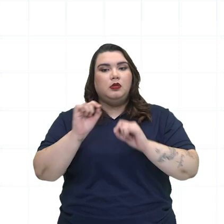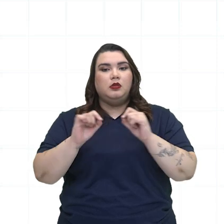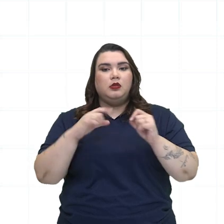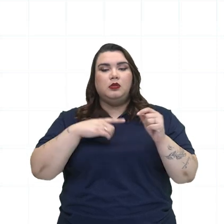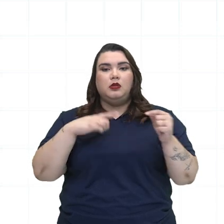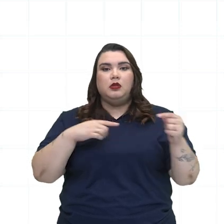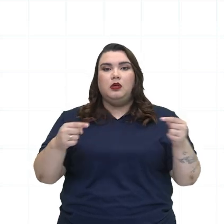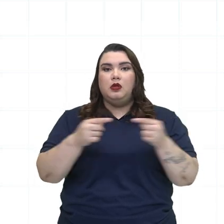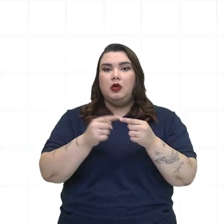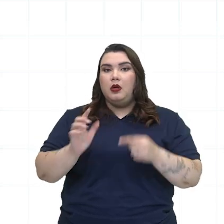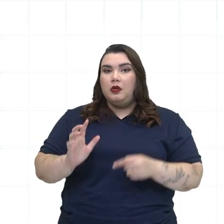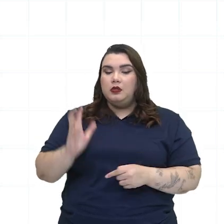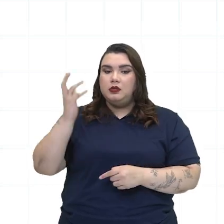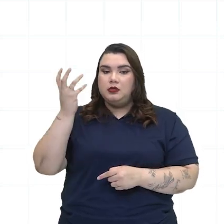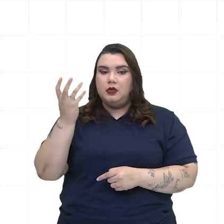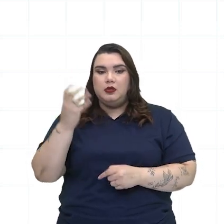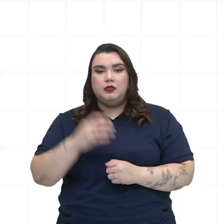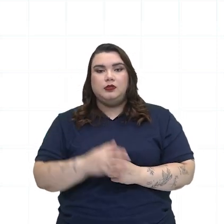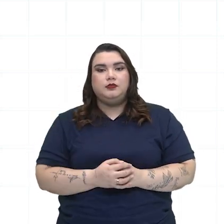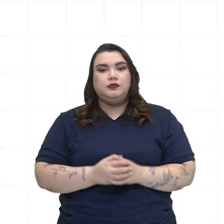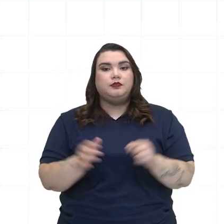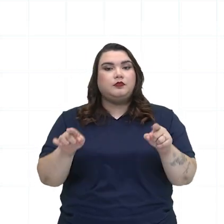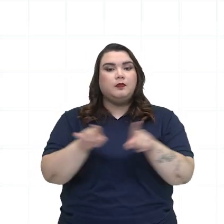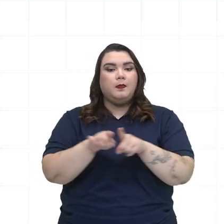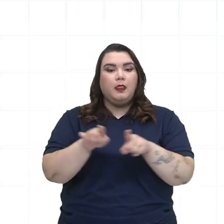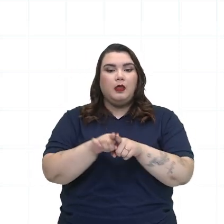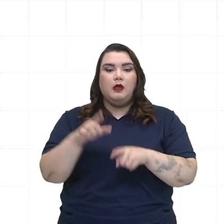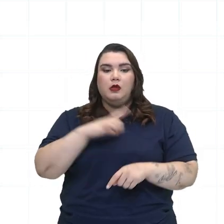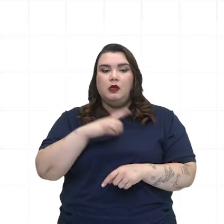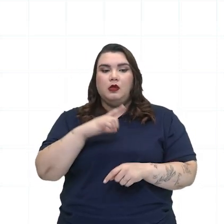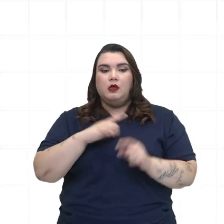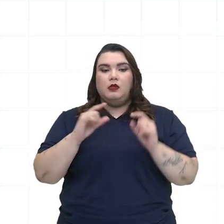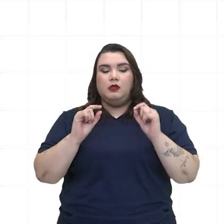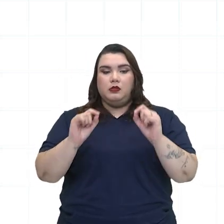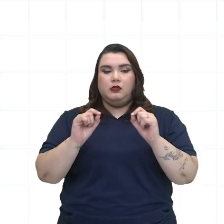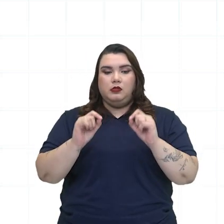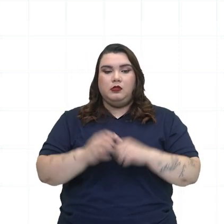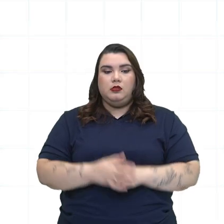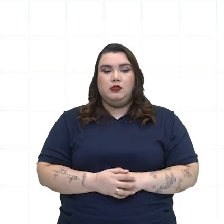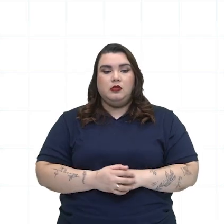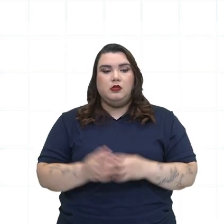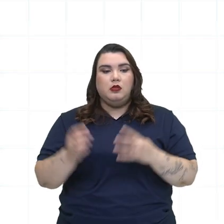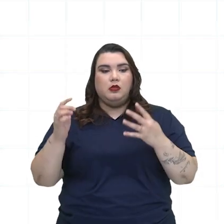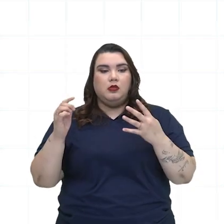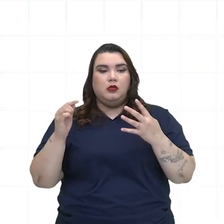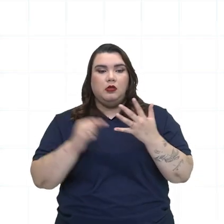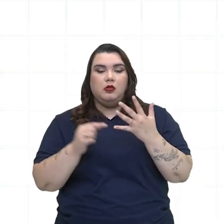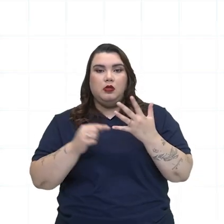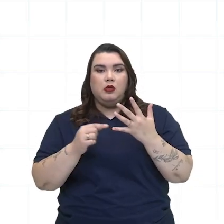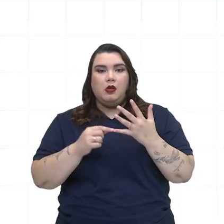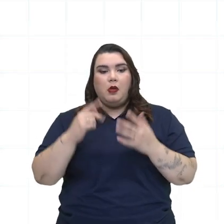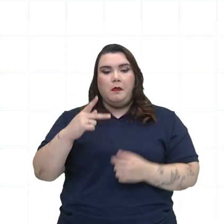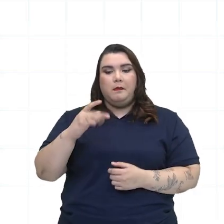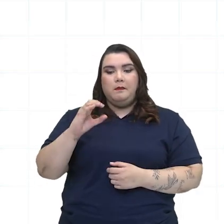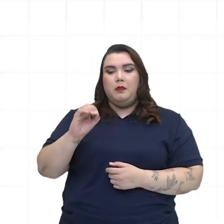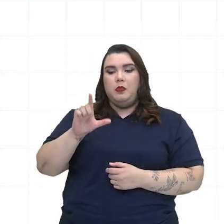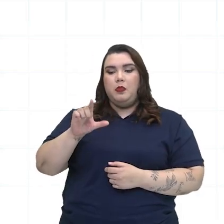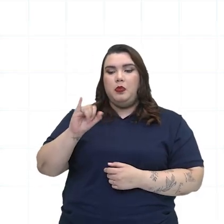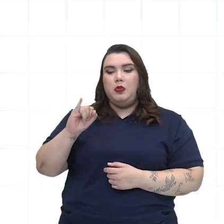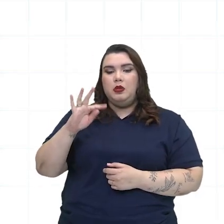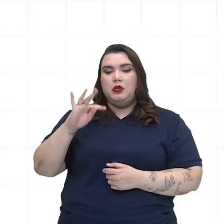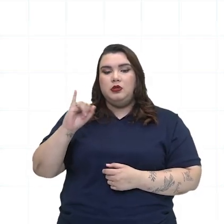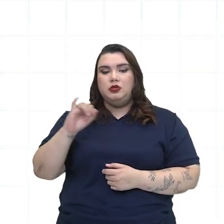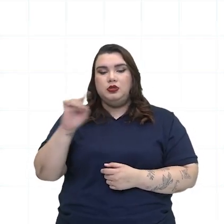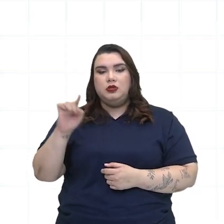estava acontecendo. E a gente tem também uma questão de politização. Começa